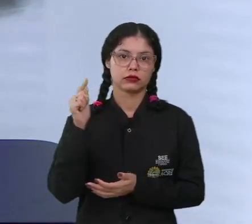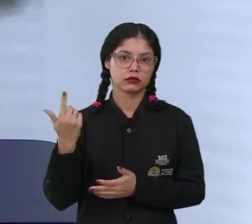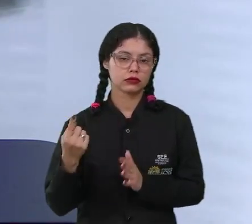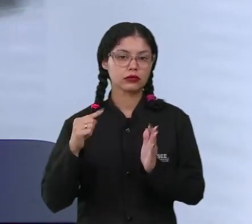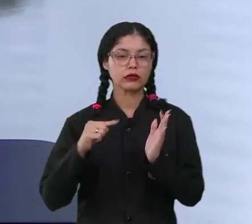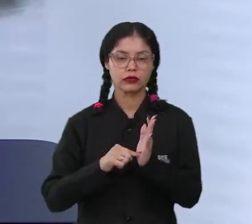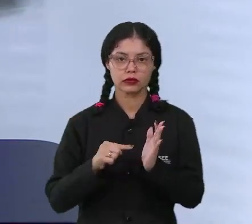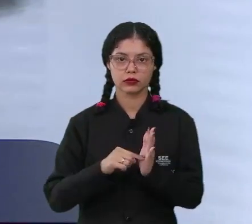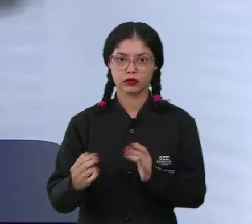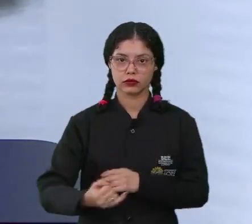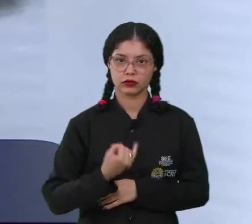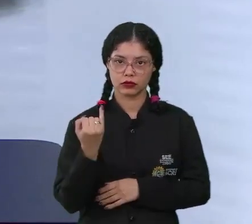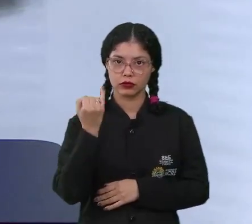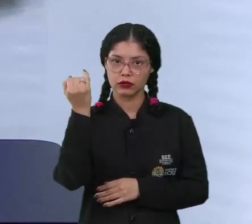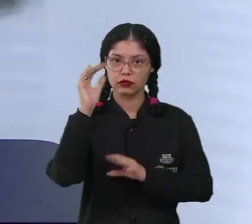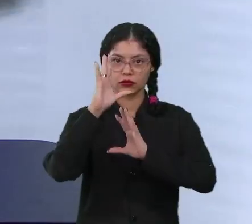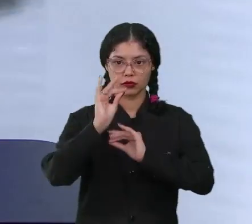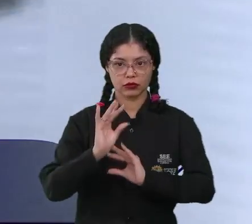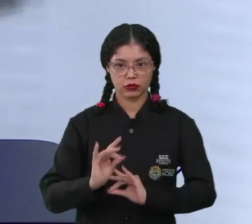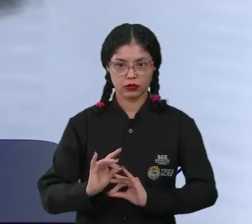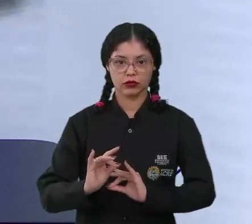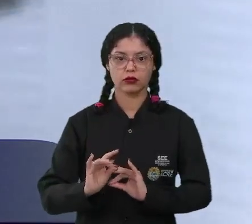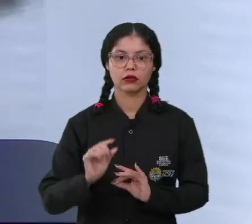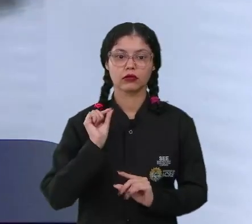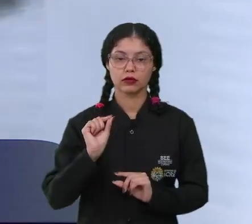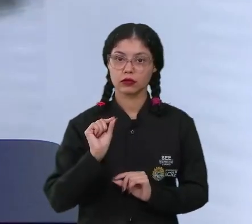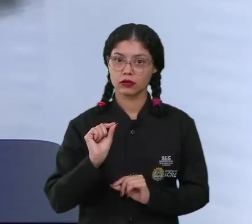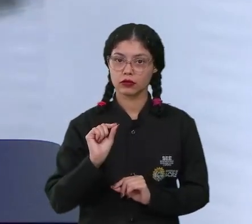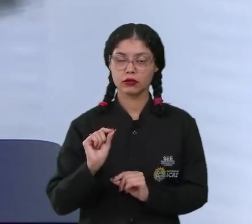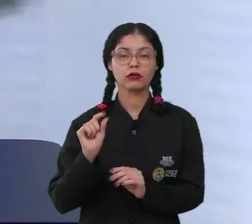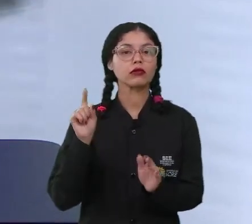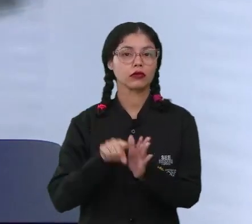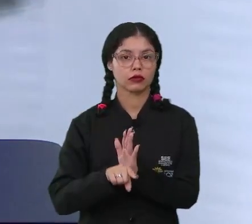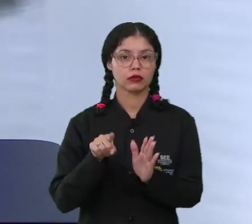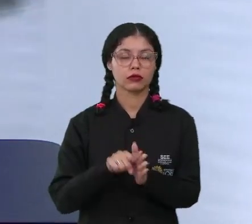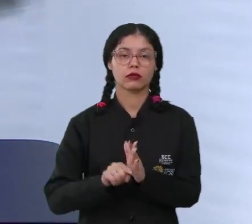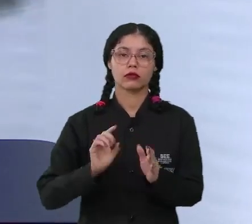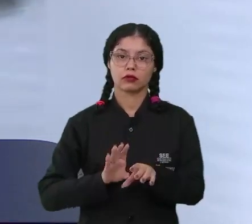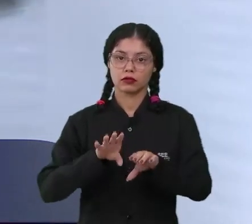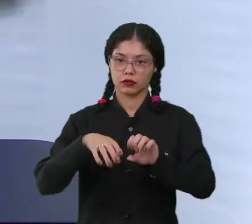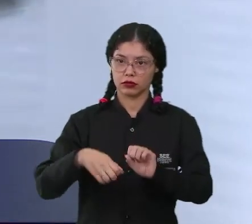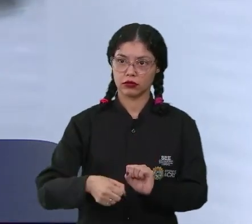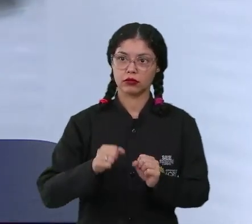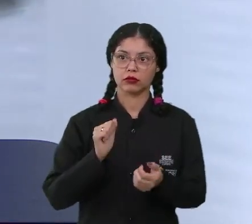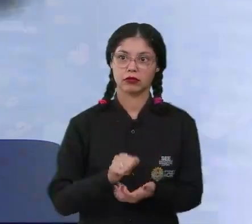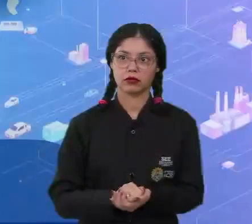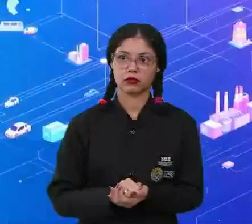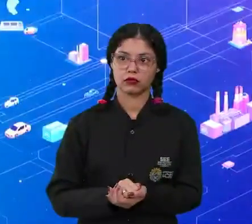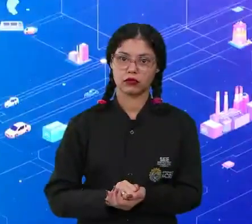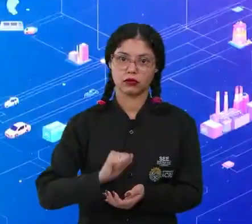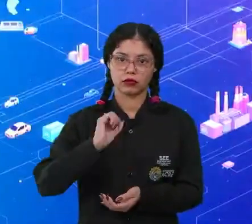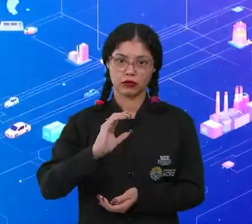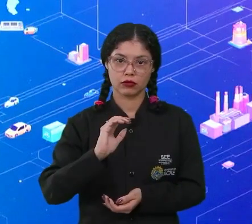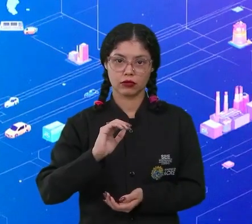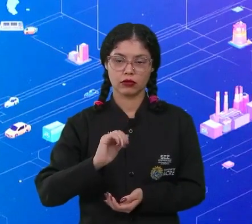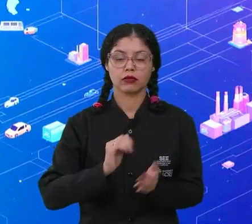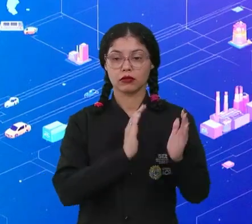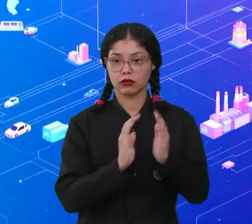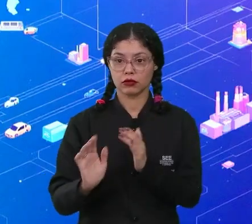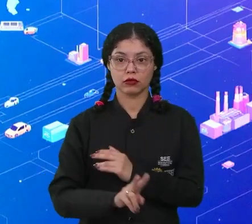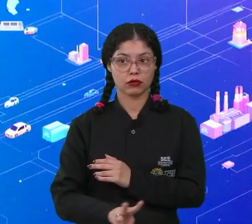ponto importante que eu vou destacar novamente é a questão da formação das cadeias de